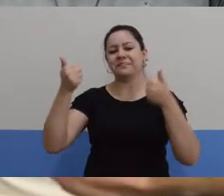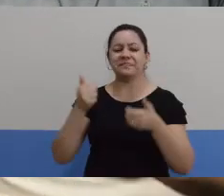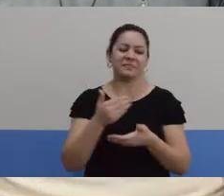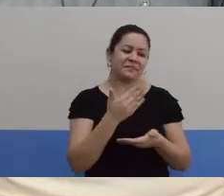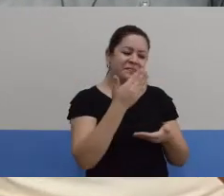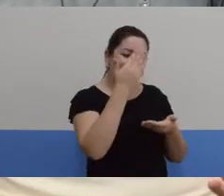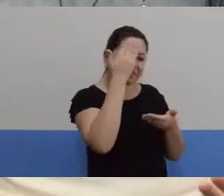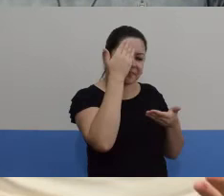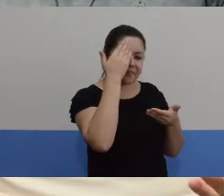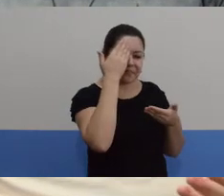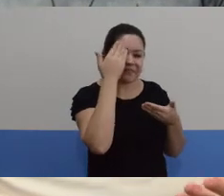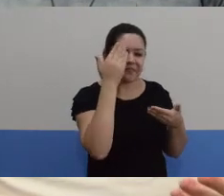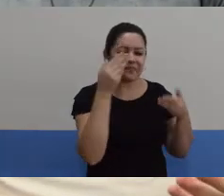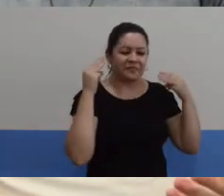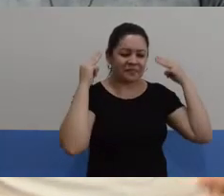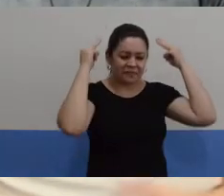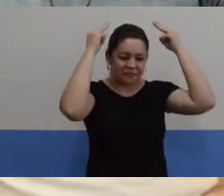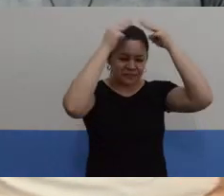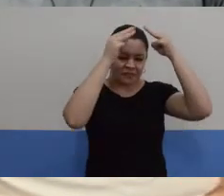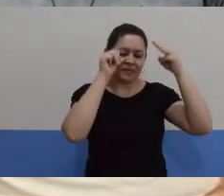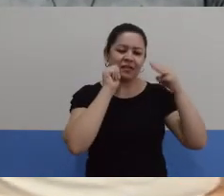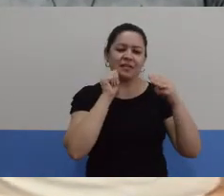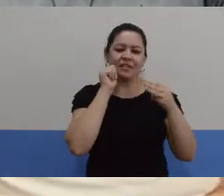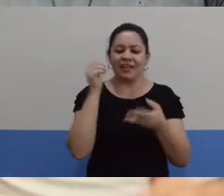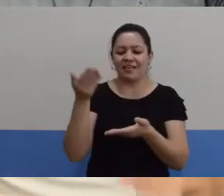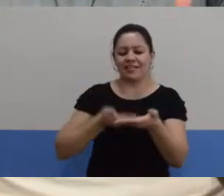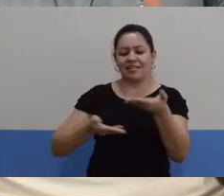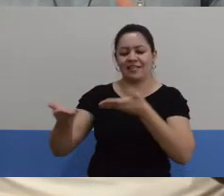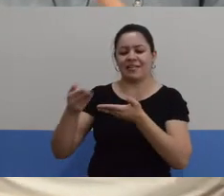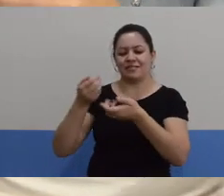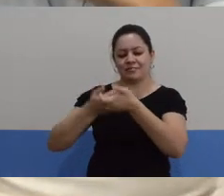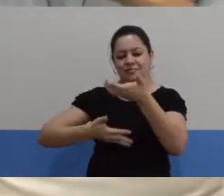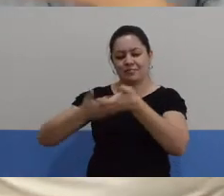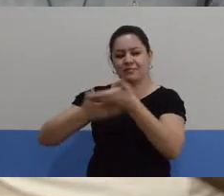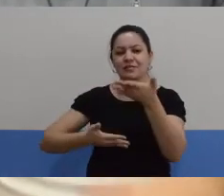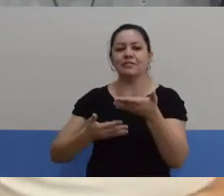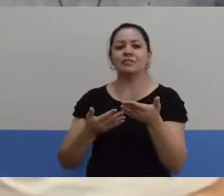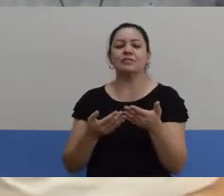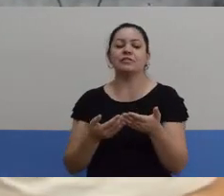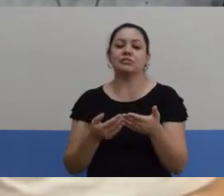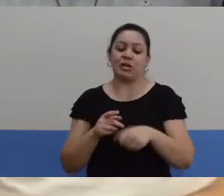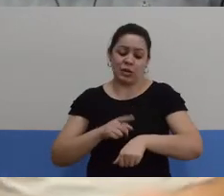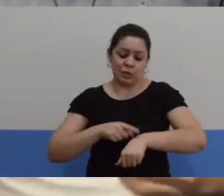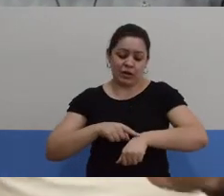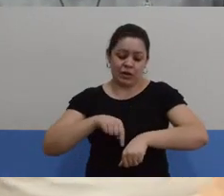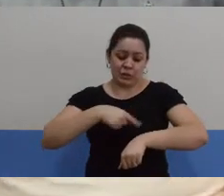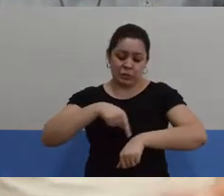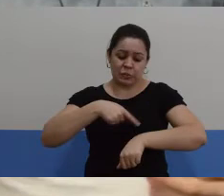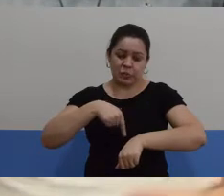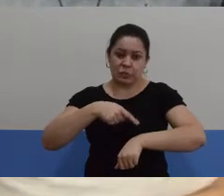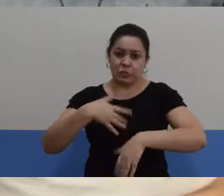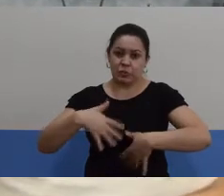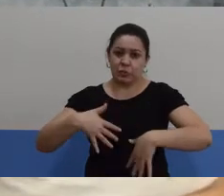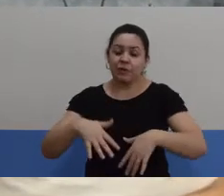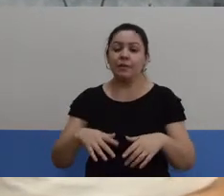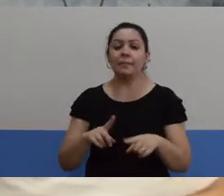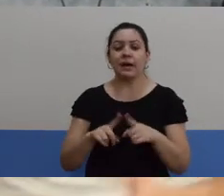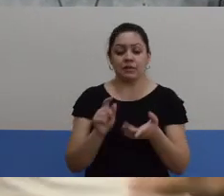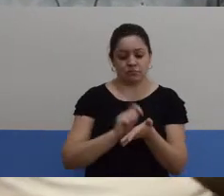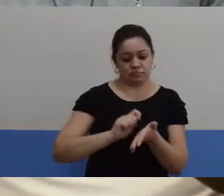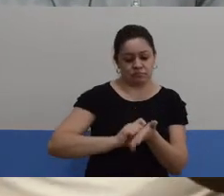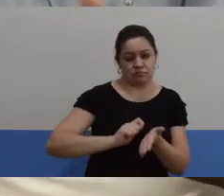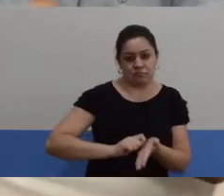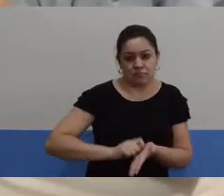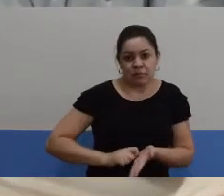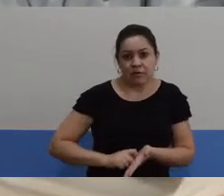muitas interações que estão chegando, né? Então estamos já avançando no nosso horário, mas anotando todas essas questões que ao longo